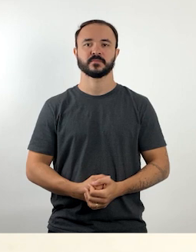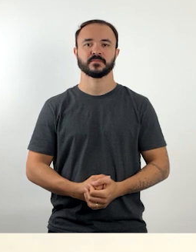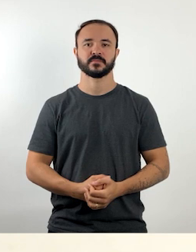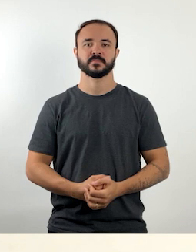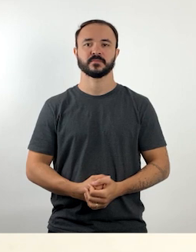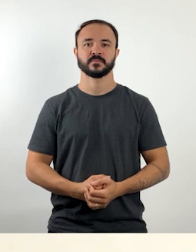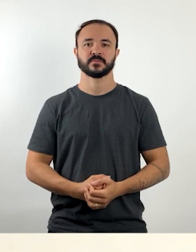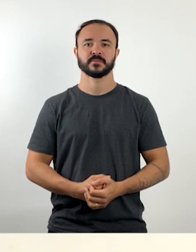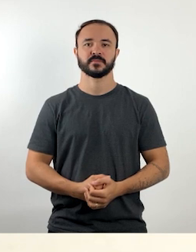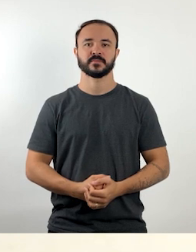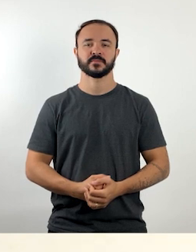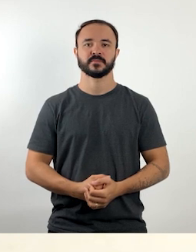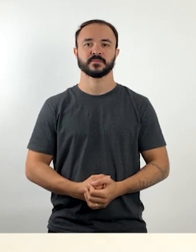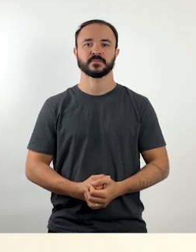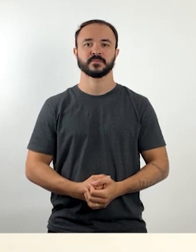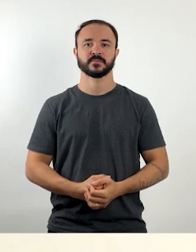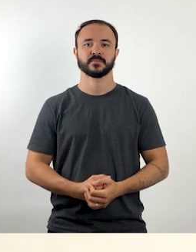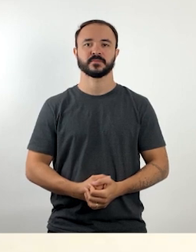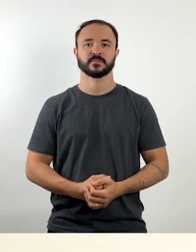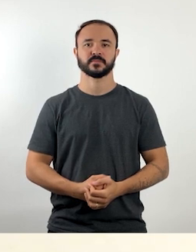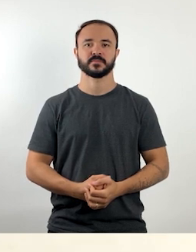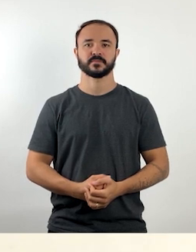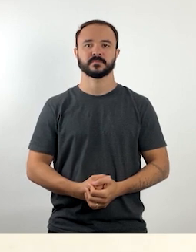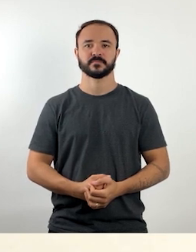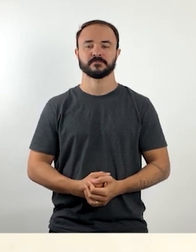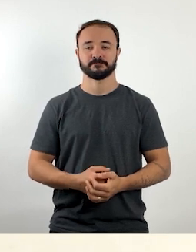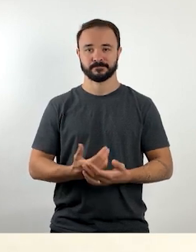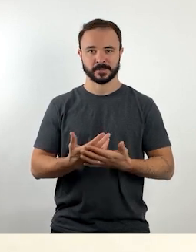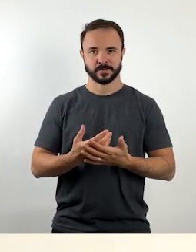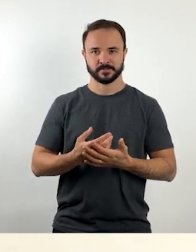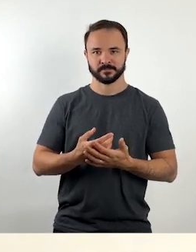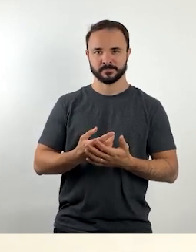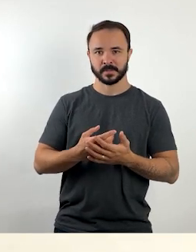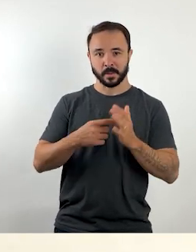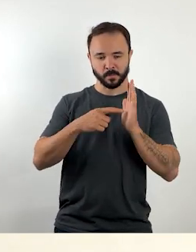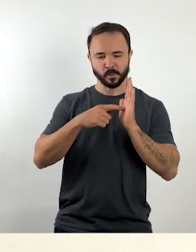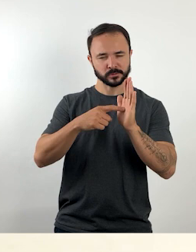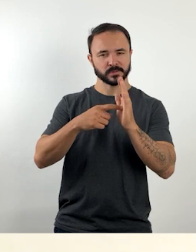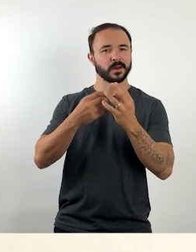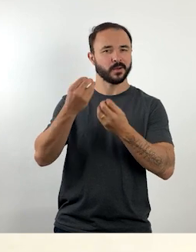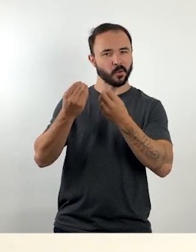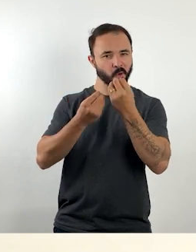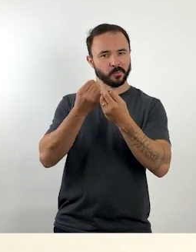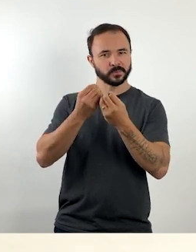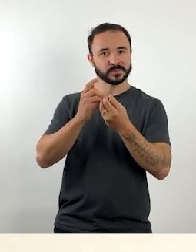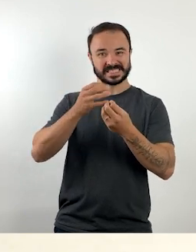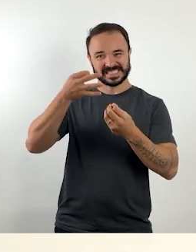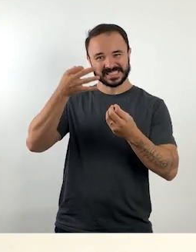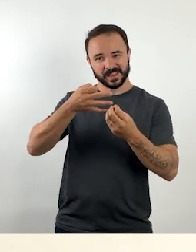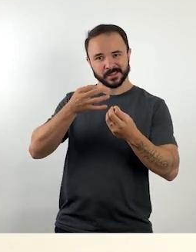tá? E aí ele vai ficar desse jeito aqui.